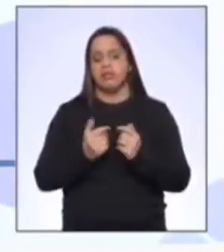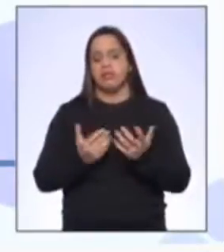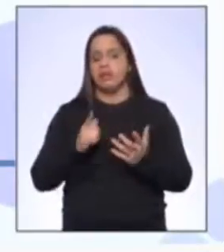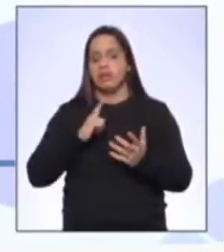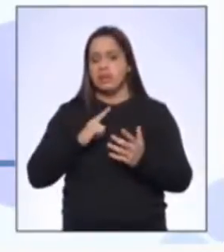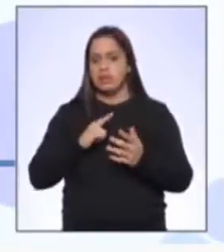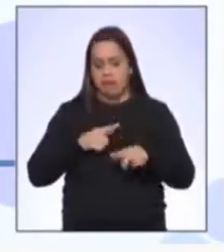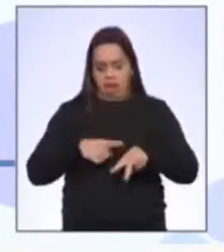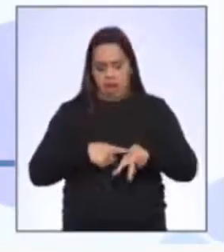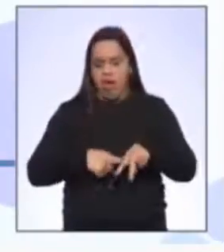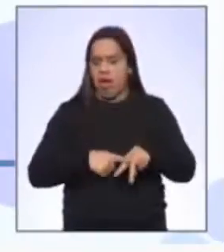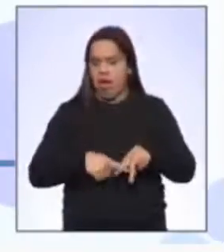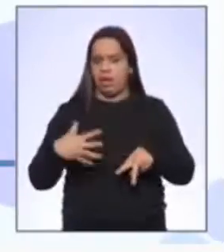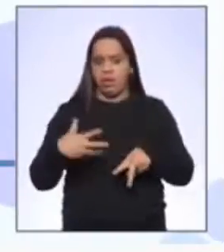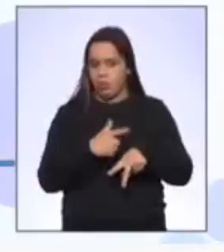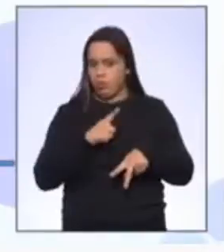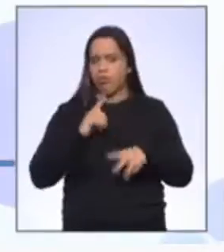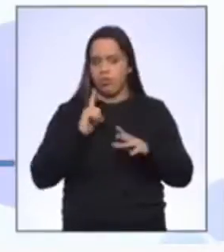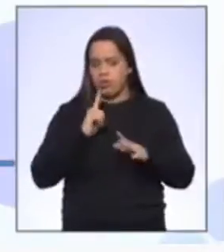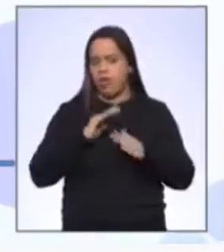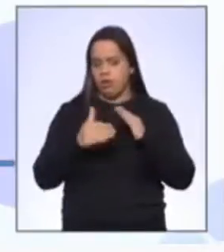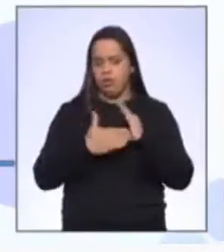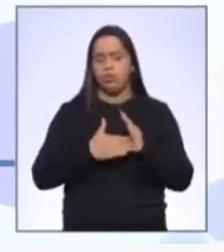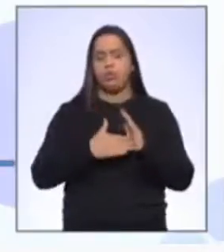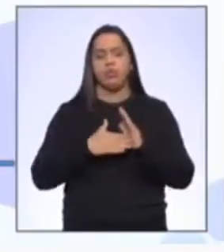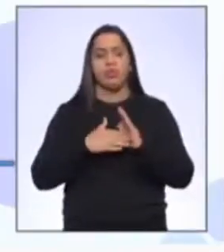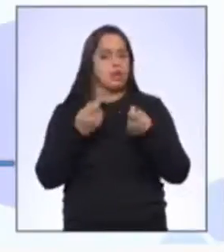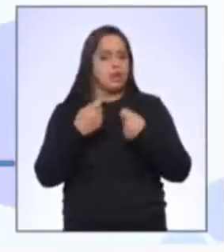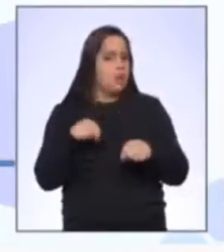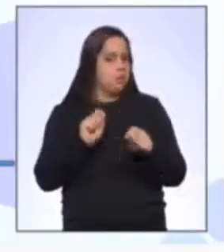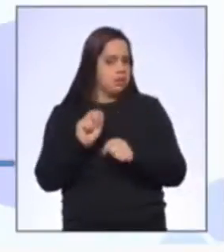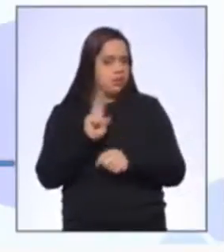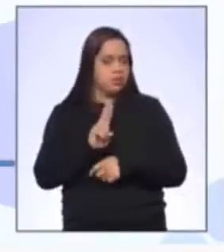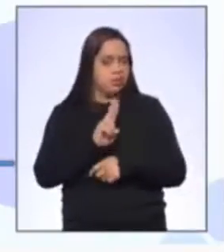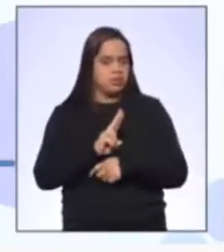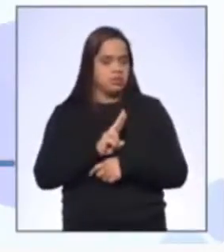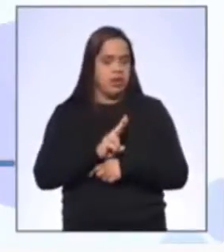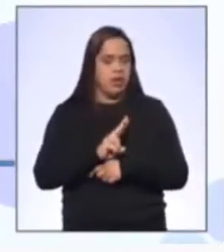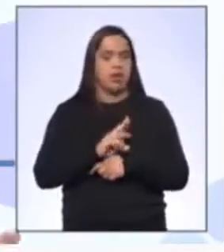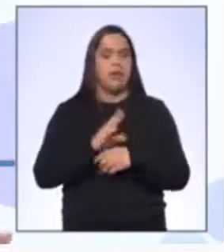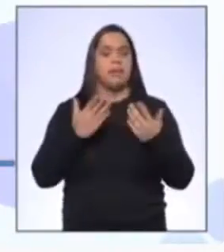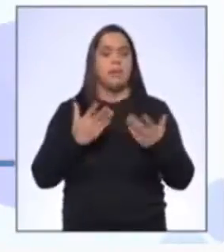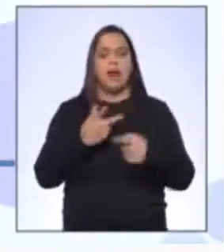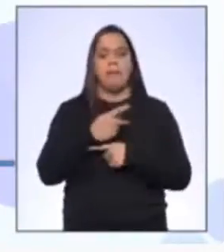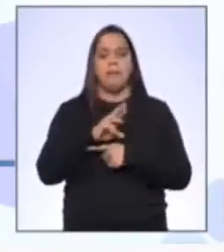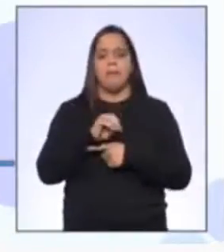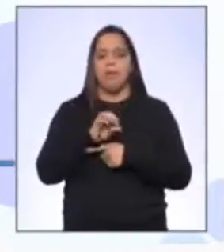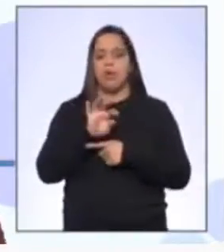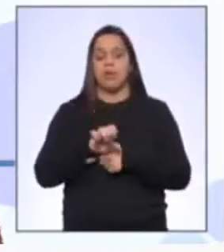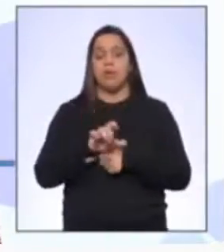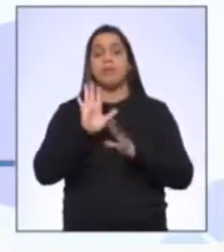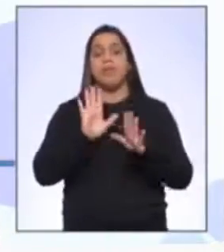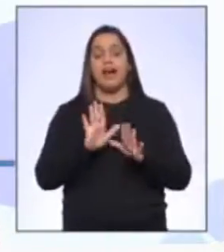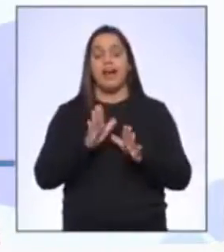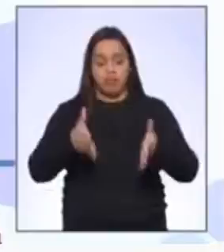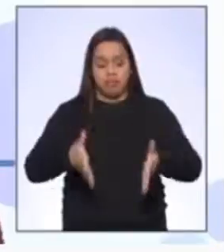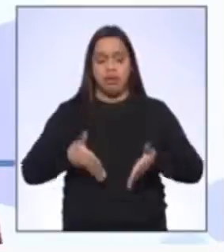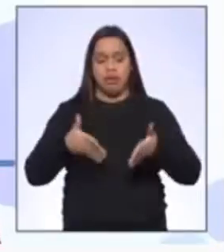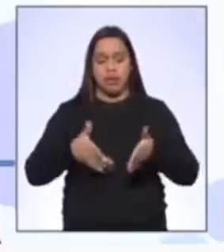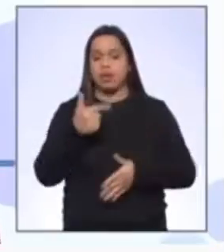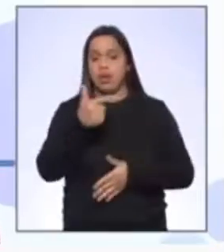da sua perna mesmo coxa a perna e aí não precisa da prótese tá e dos cadeirantes que não tem a